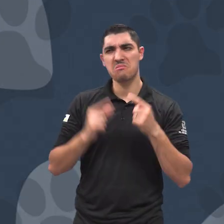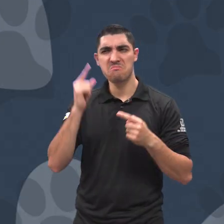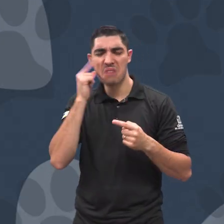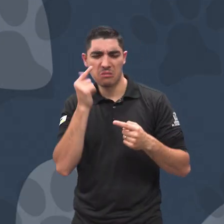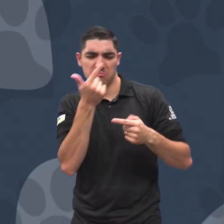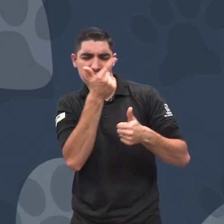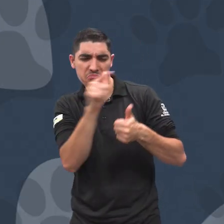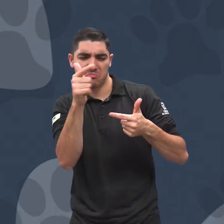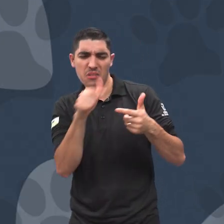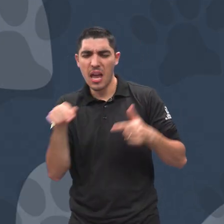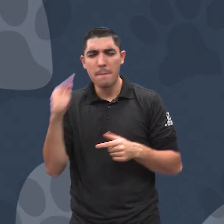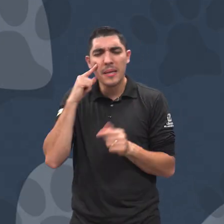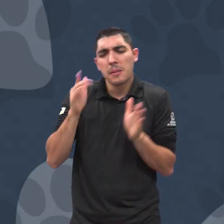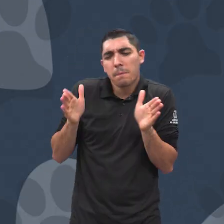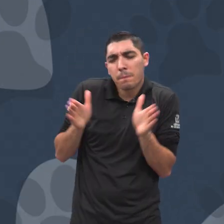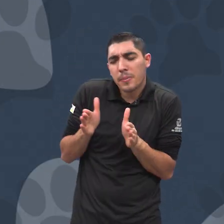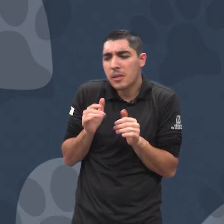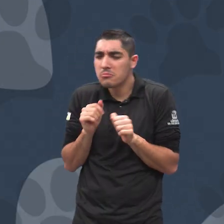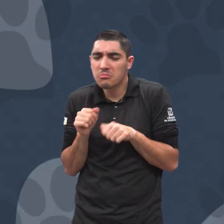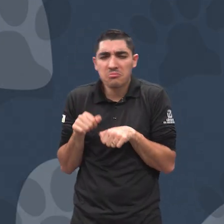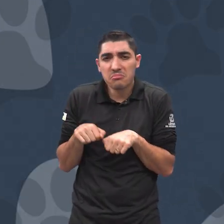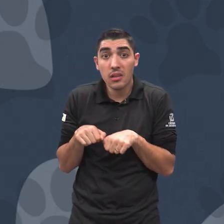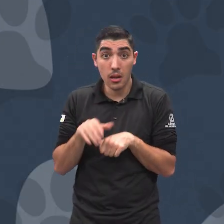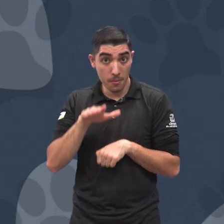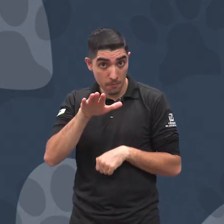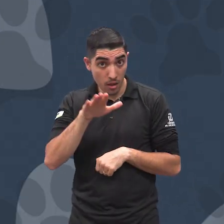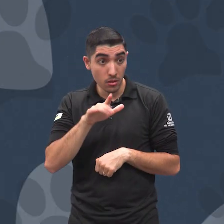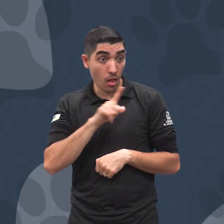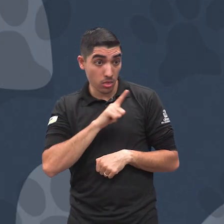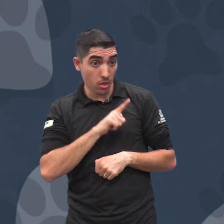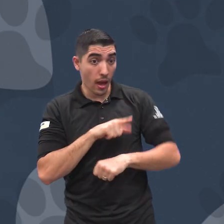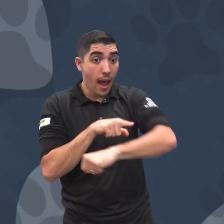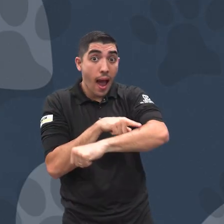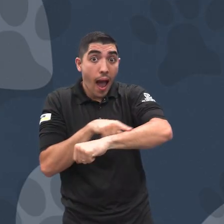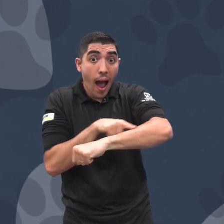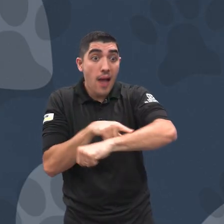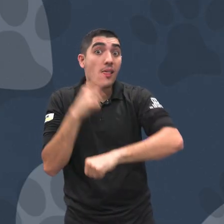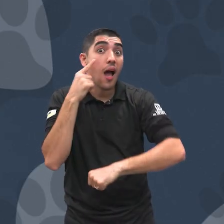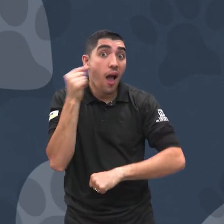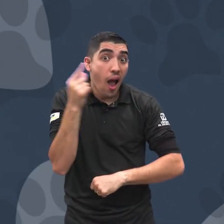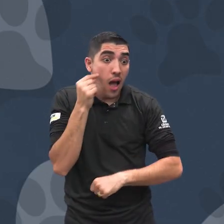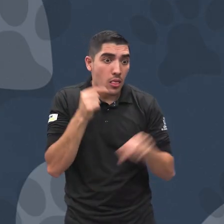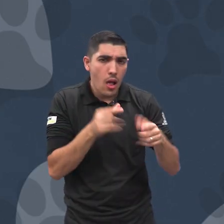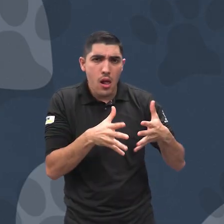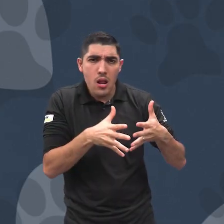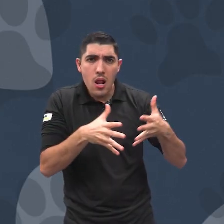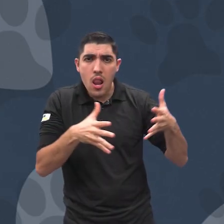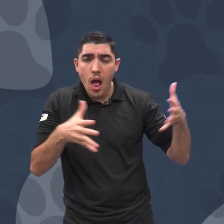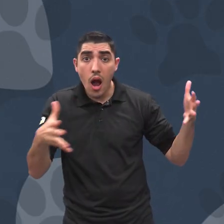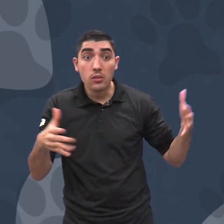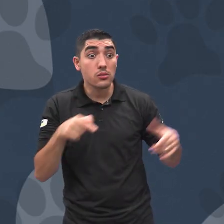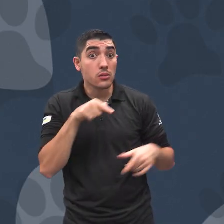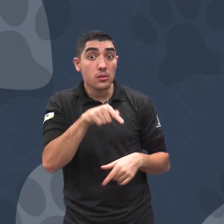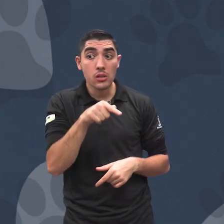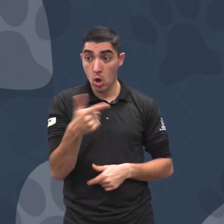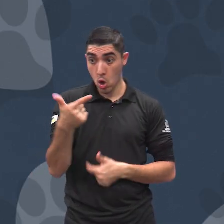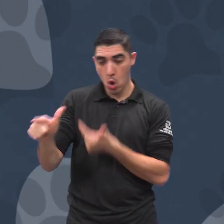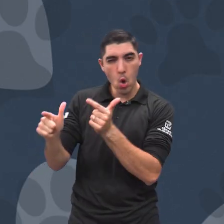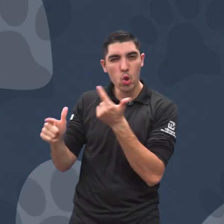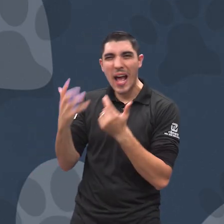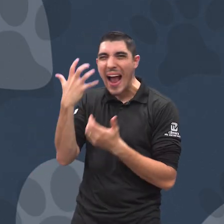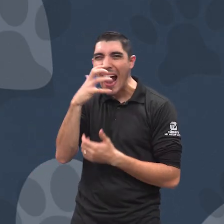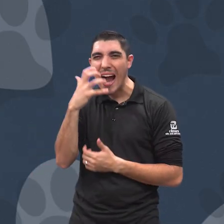pensar num bichinho ágil, discreto, pequenininho, mas você sabia que existem raças de gatos tão grandes, que fazem